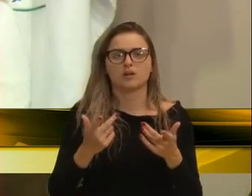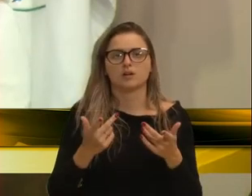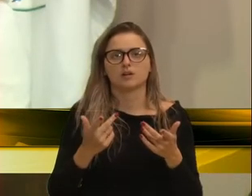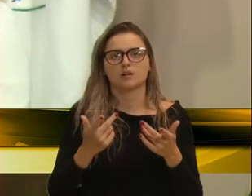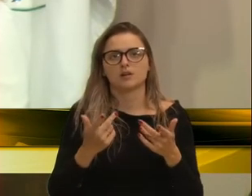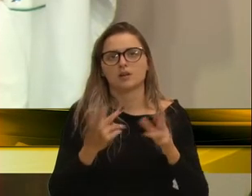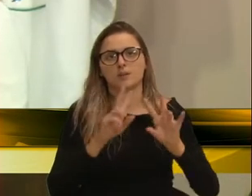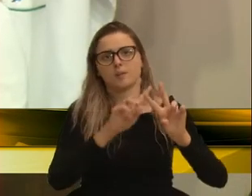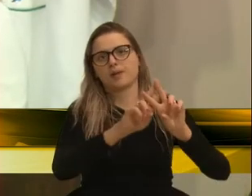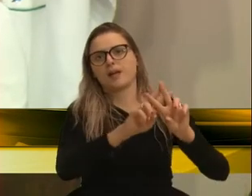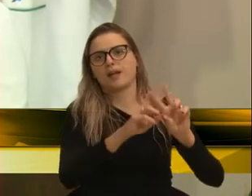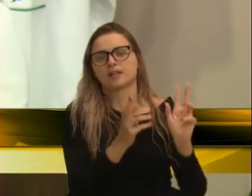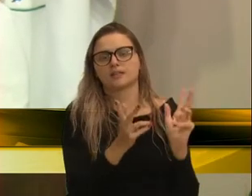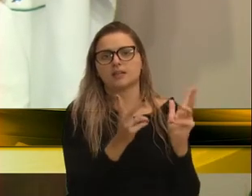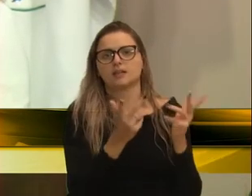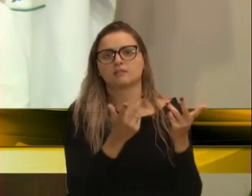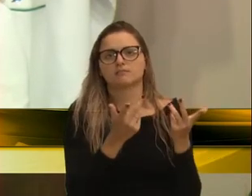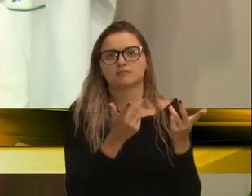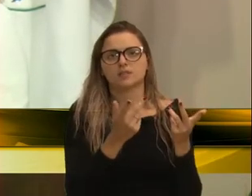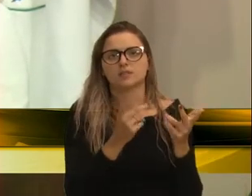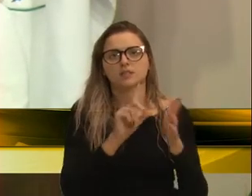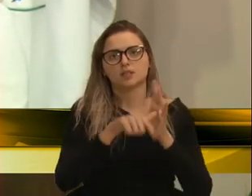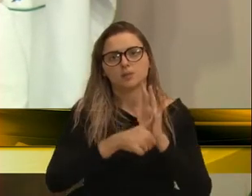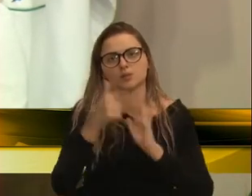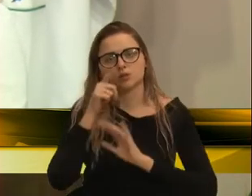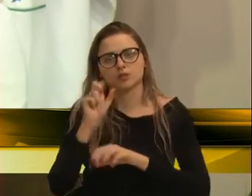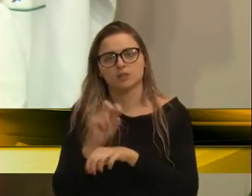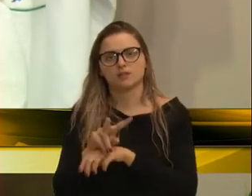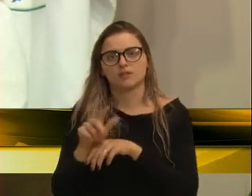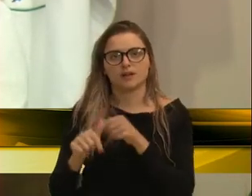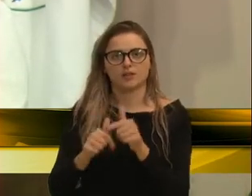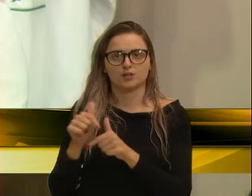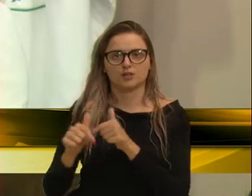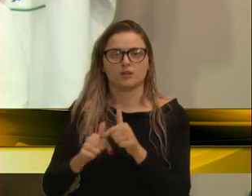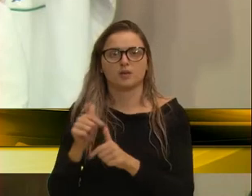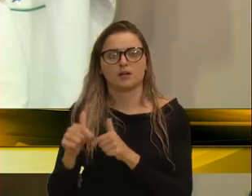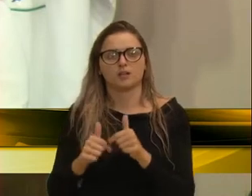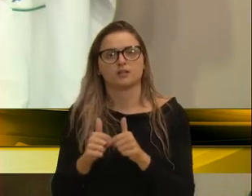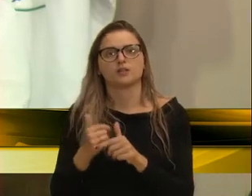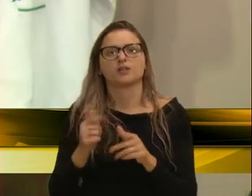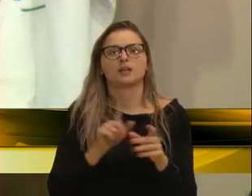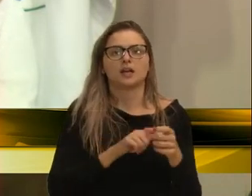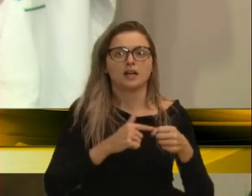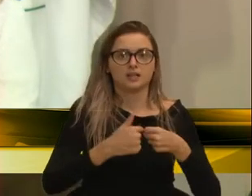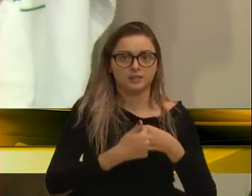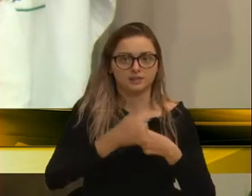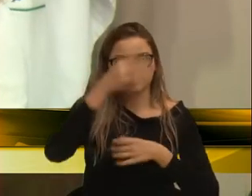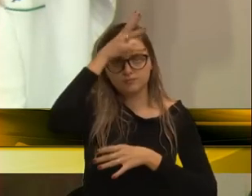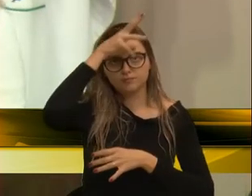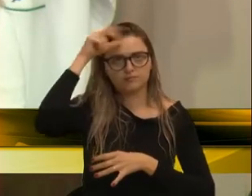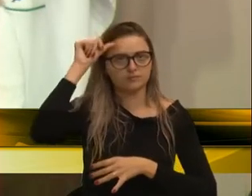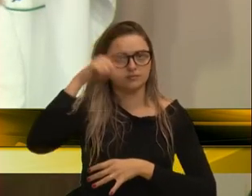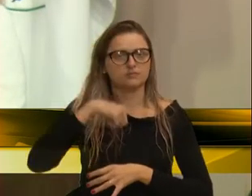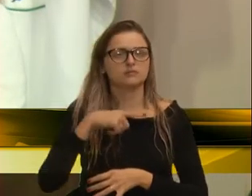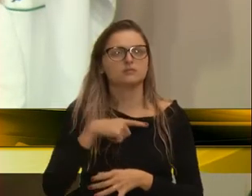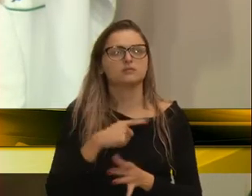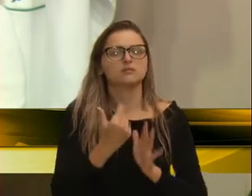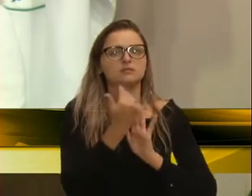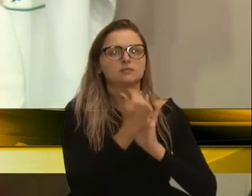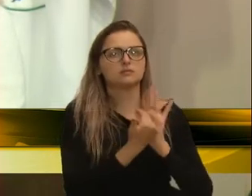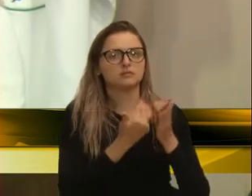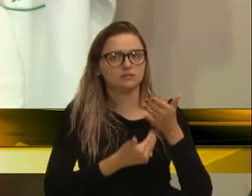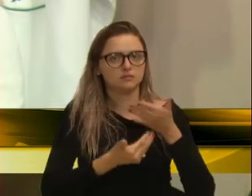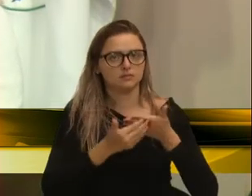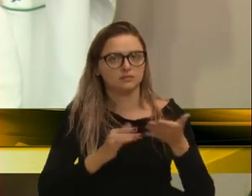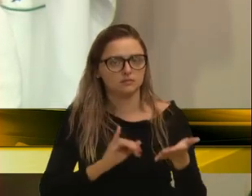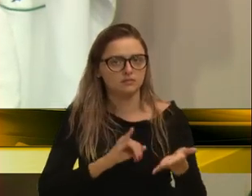caso, pelo sistema prisional, ter emprego, né? Ao município, nós teríamos isenção de todos os encargos